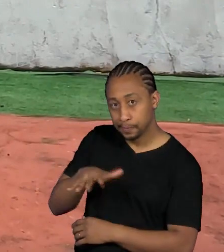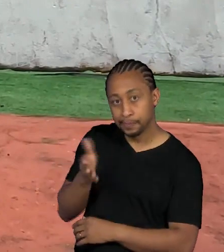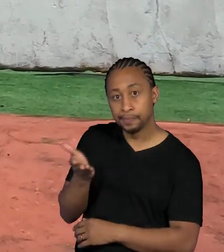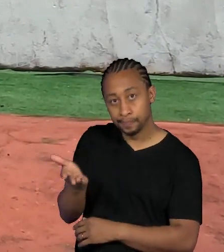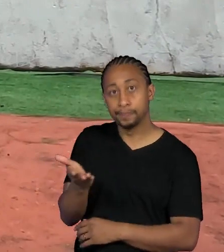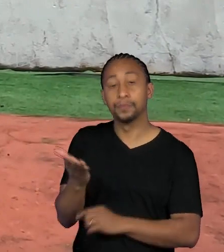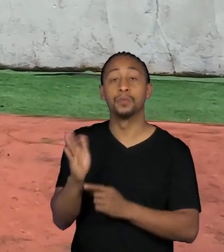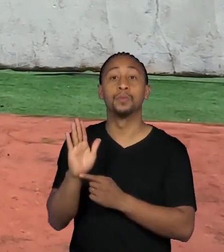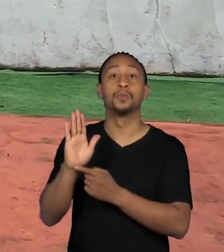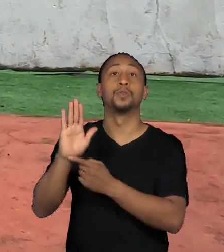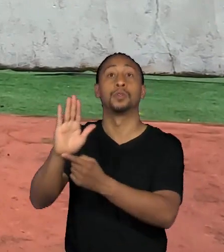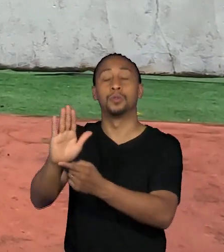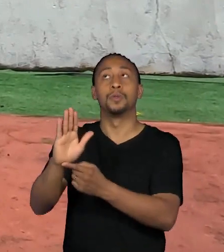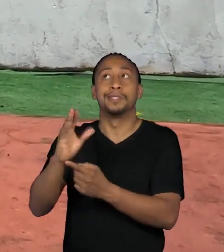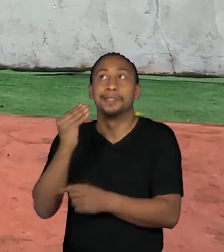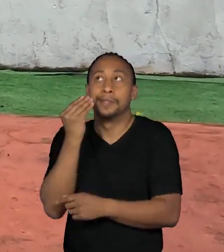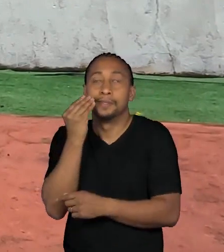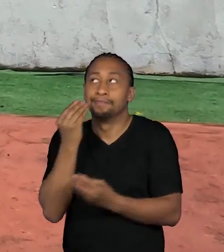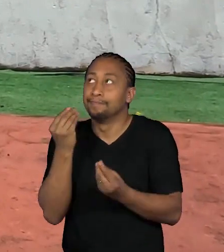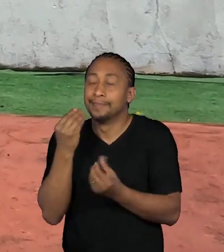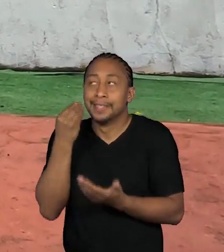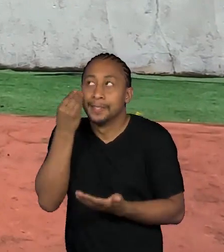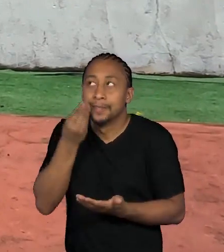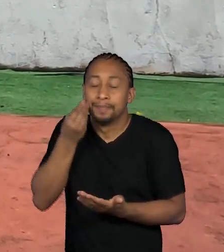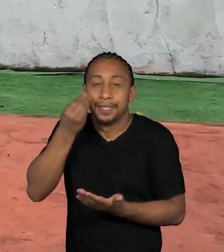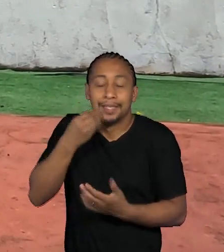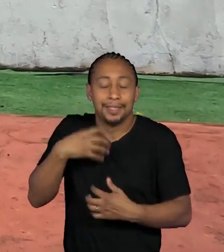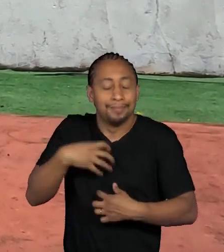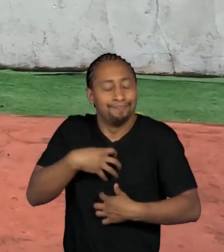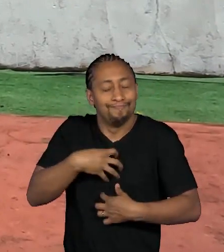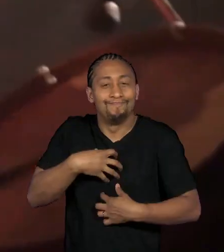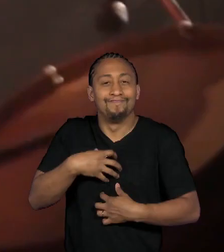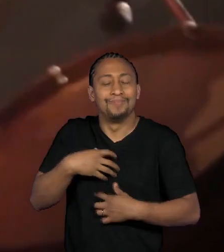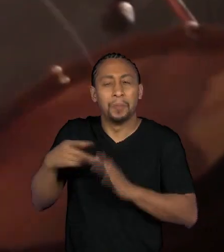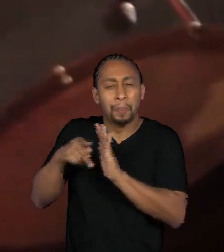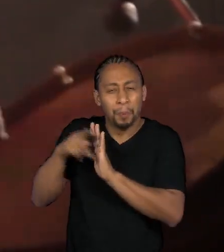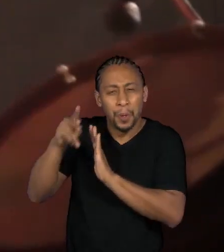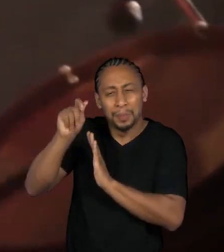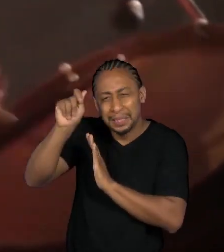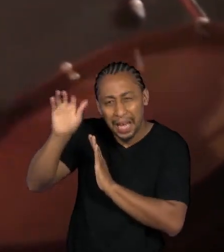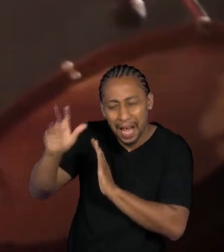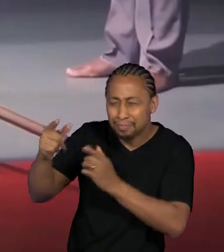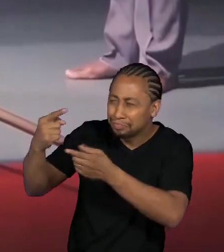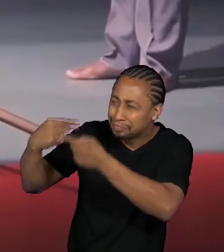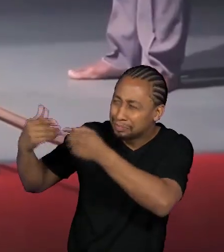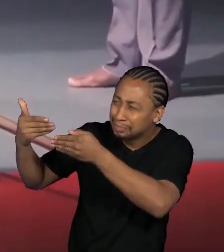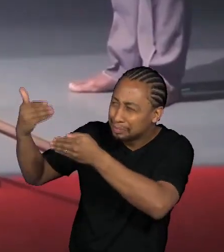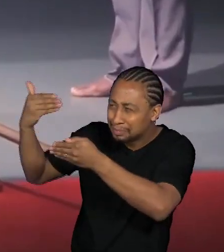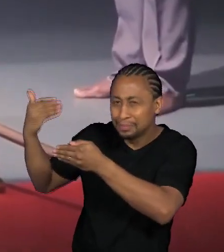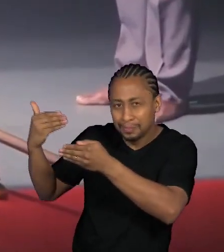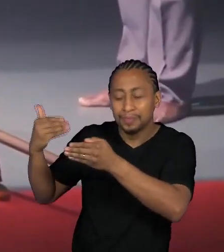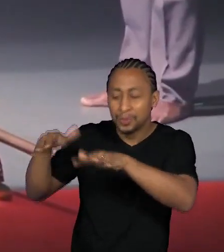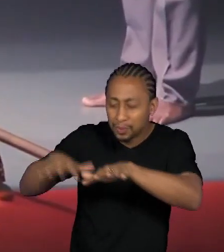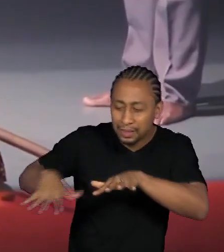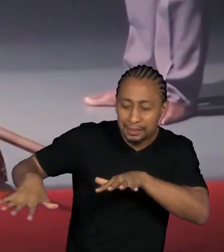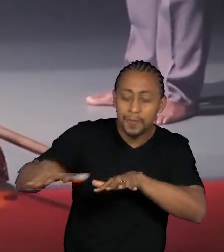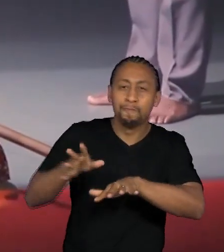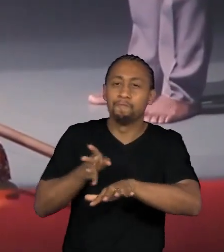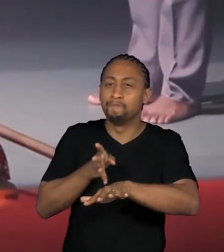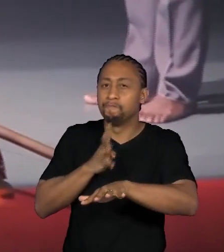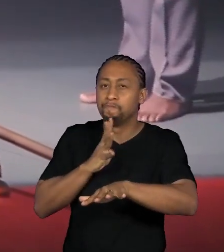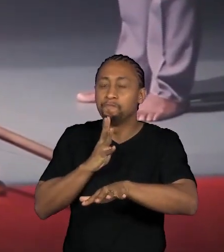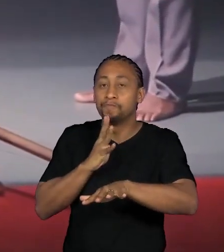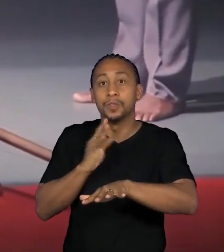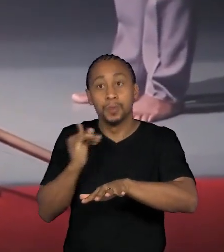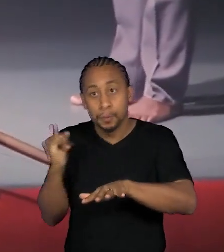numa experiência ritualística, ancestral, de conhecimento de um lugar que foi